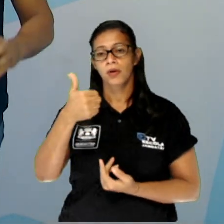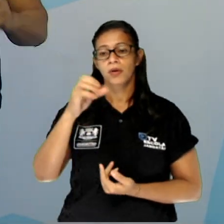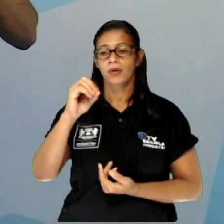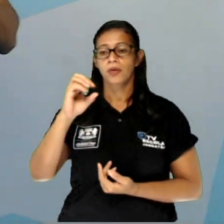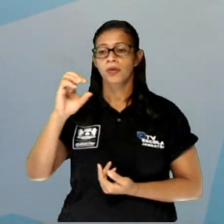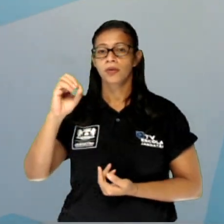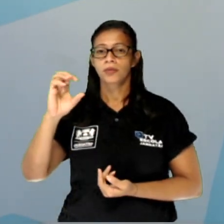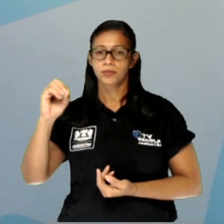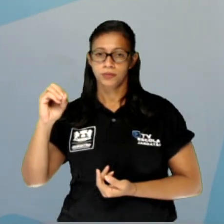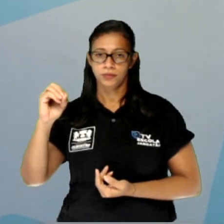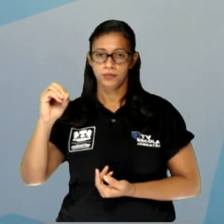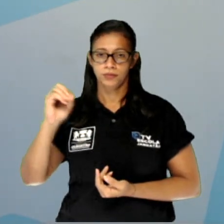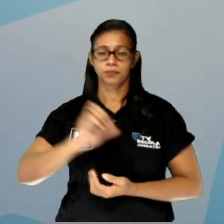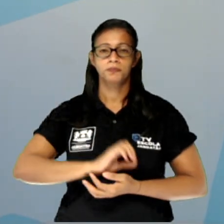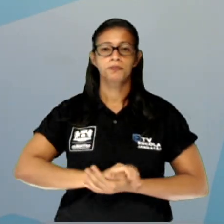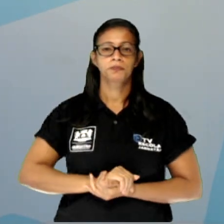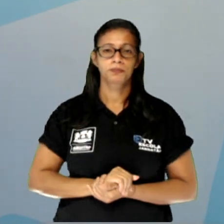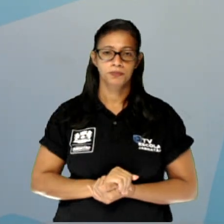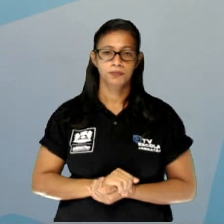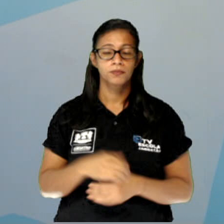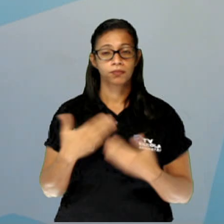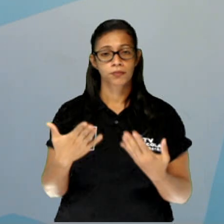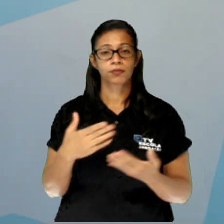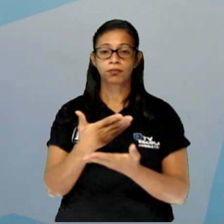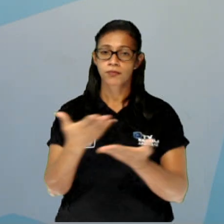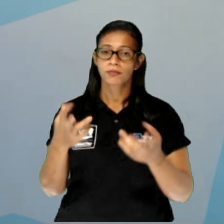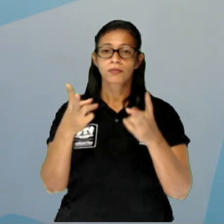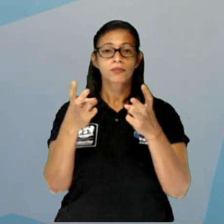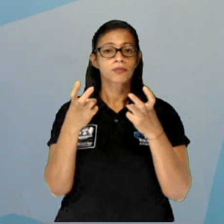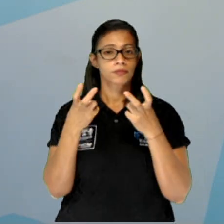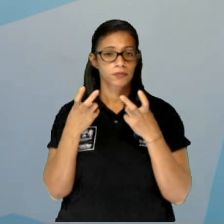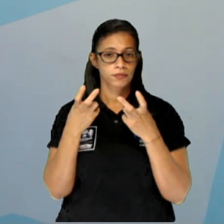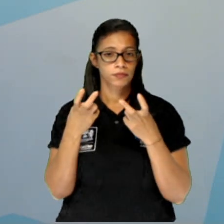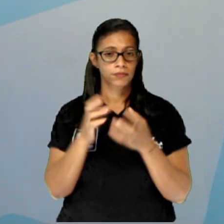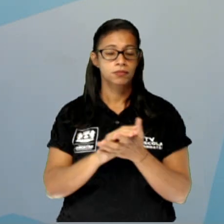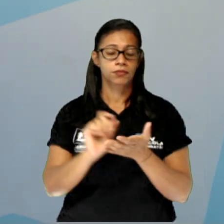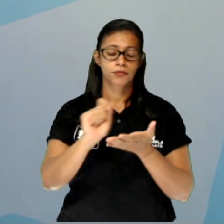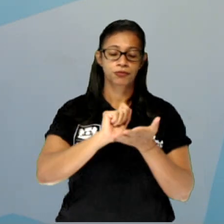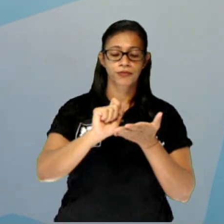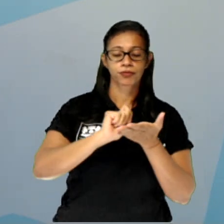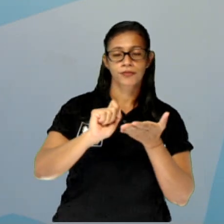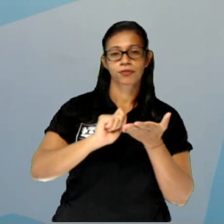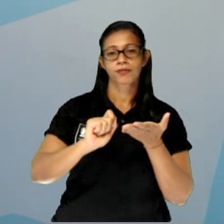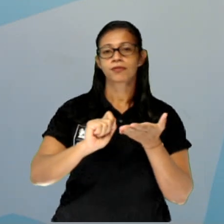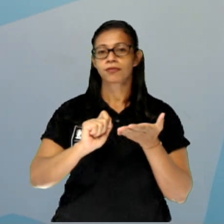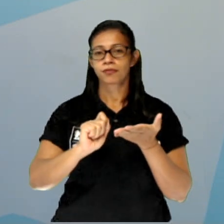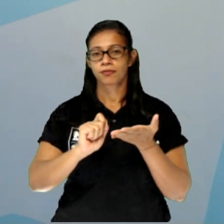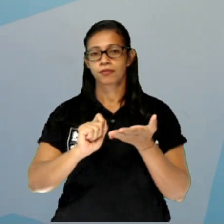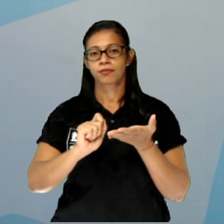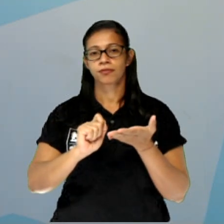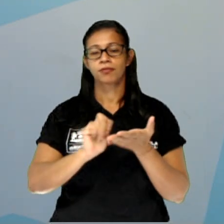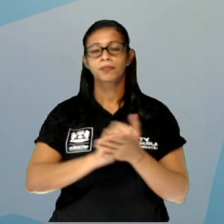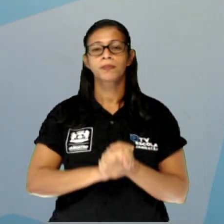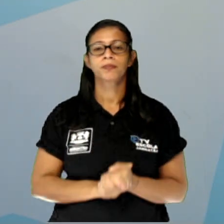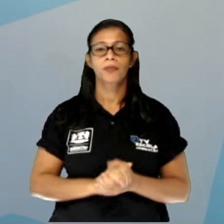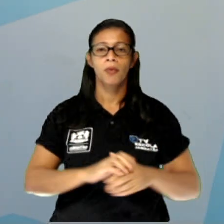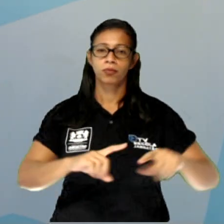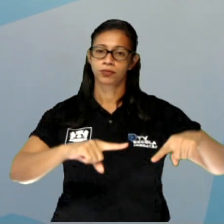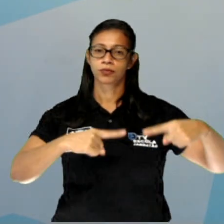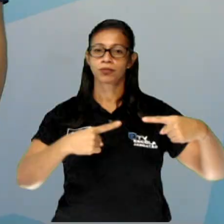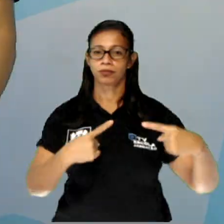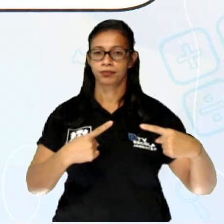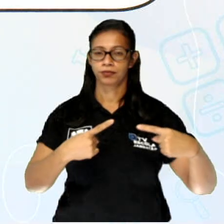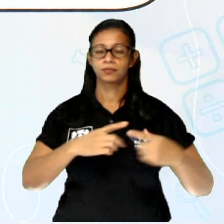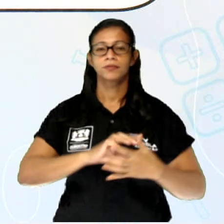Bom, tenho certeza que você prestou bastante atenção na aula. Agora, pegue o seu caderno e a sua caneta e faça a anotação do desafio.